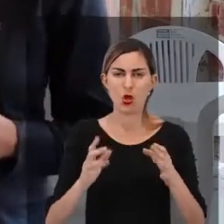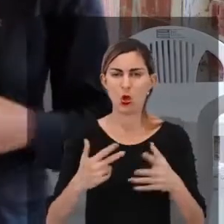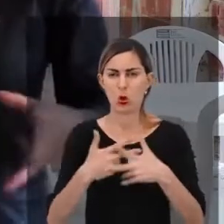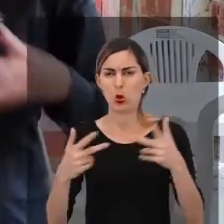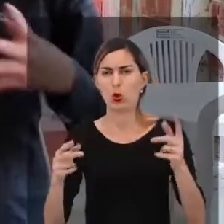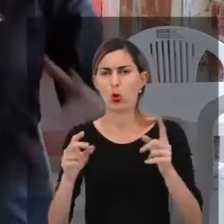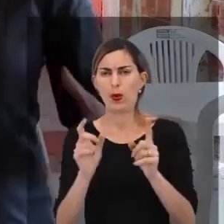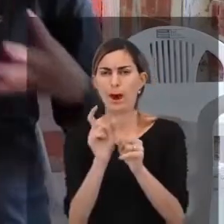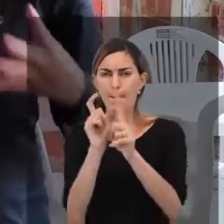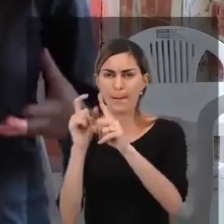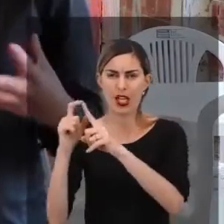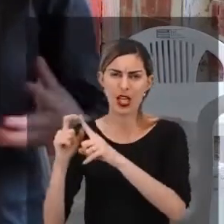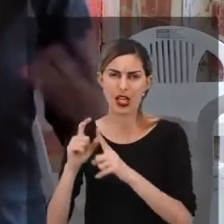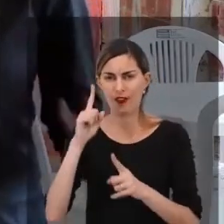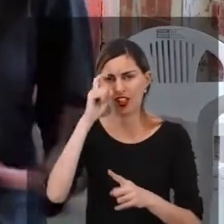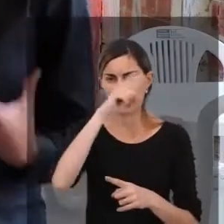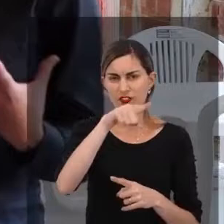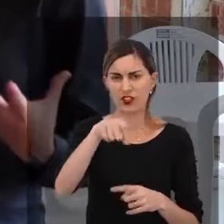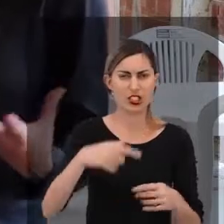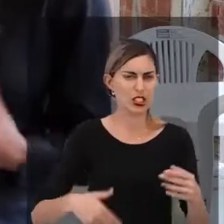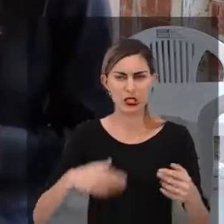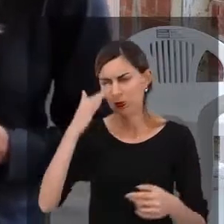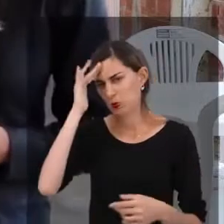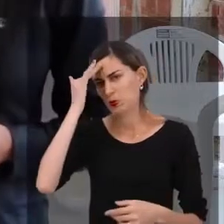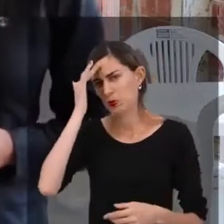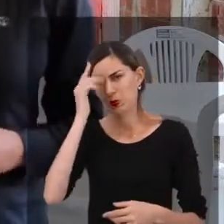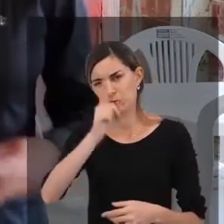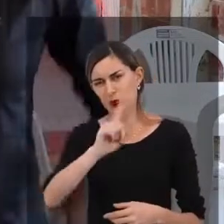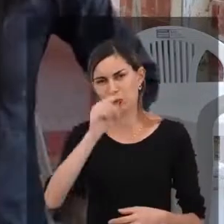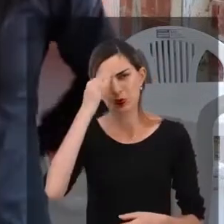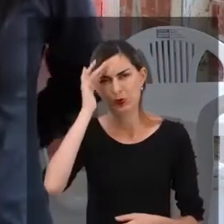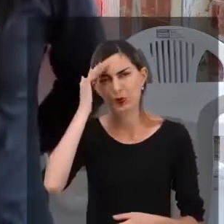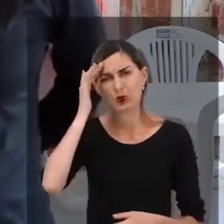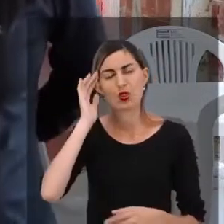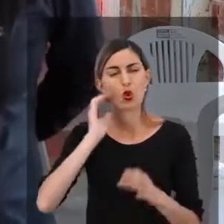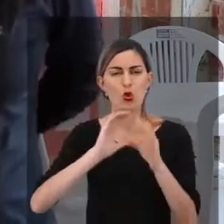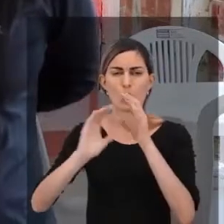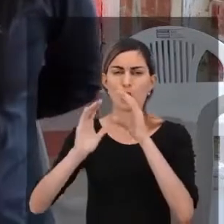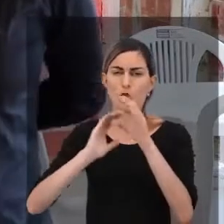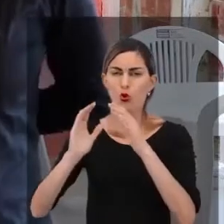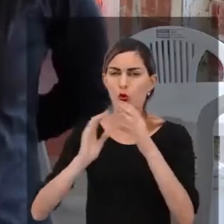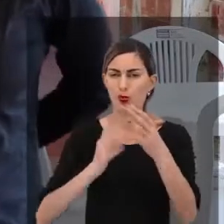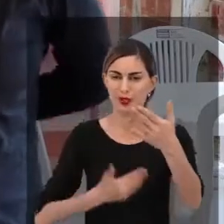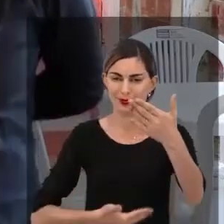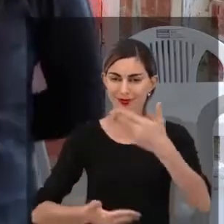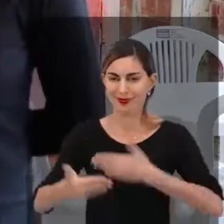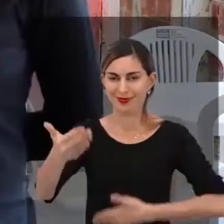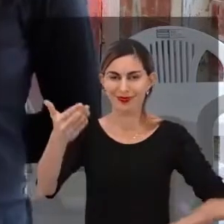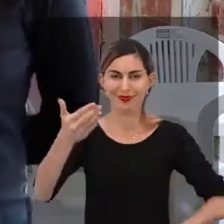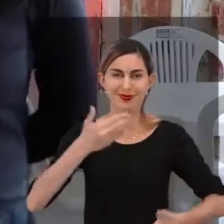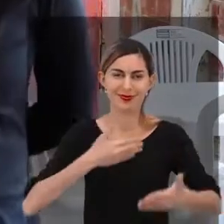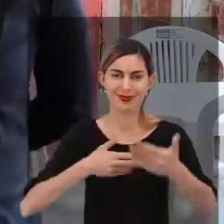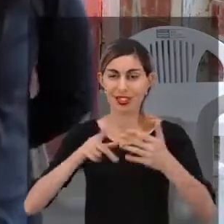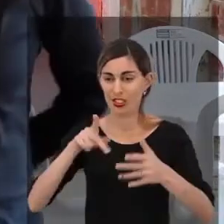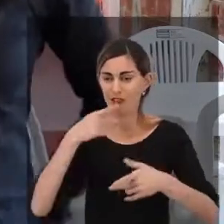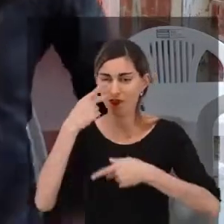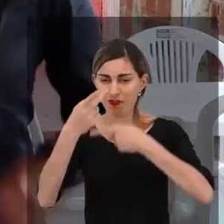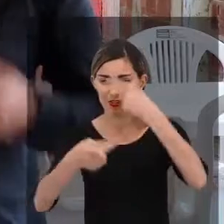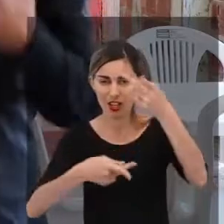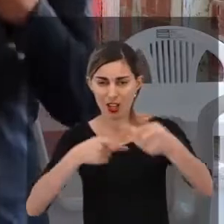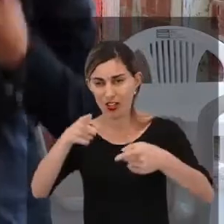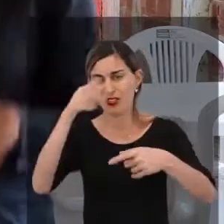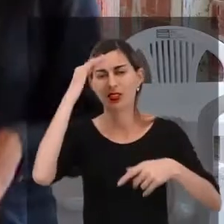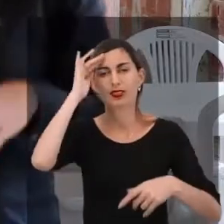né? Não venha com termos muito técnicos que o funcionário não entenda, né? Não entenda, e né? a comunicação, né, Monique? É o ir e vir, né? Eu tenho que falar e